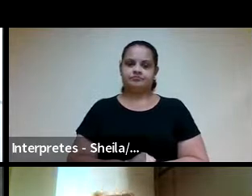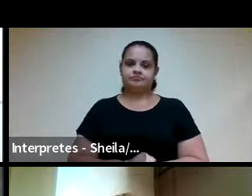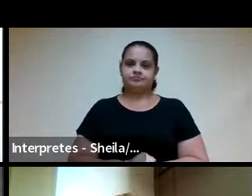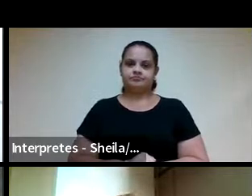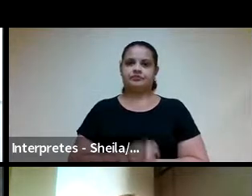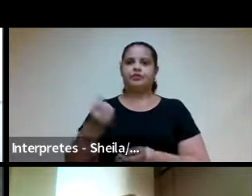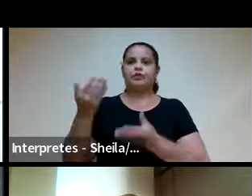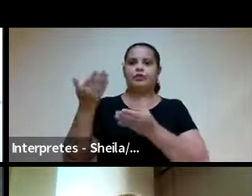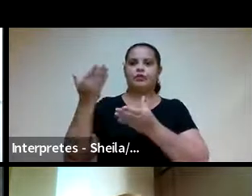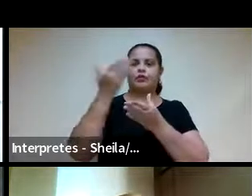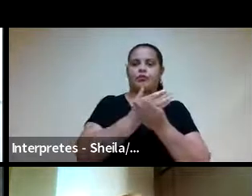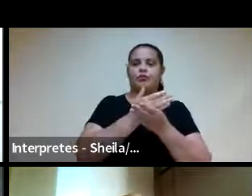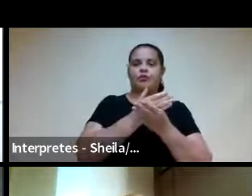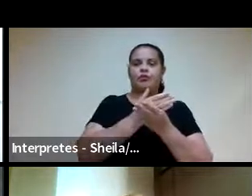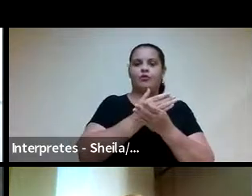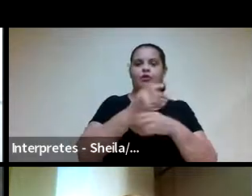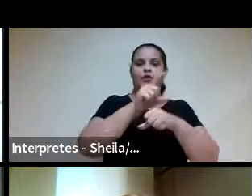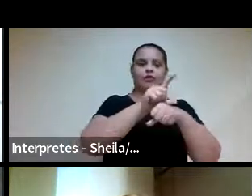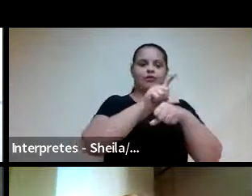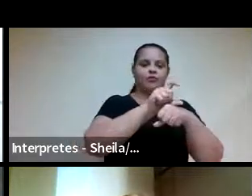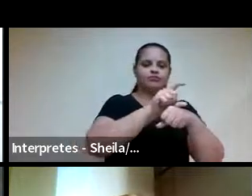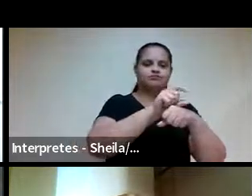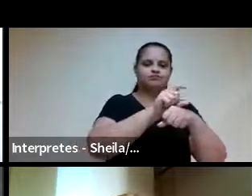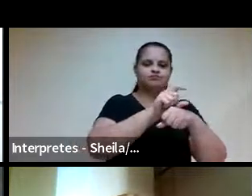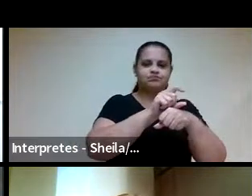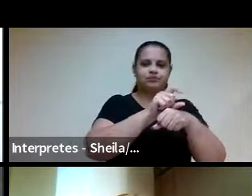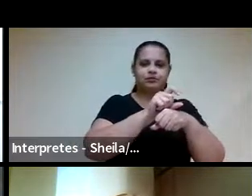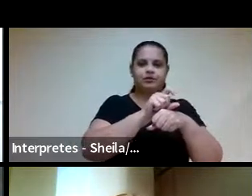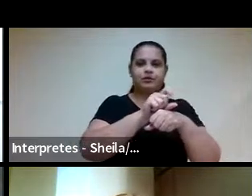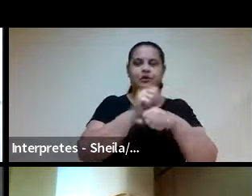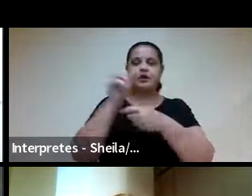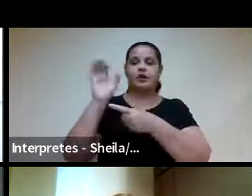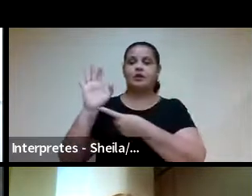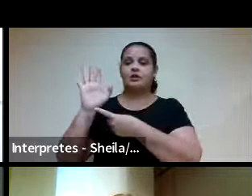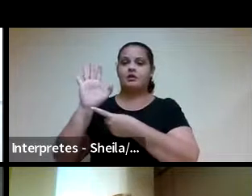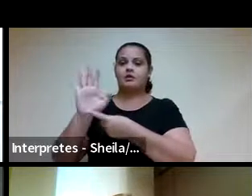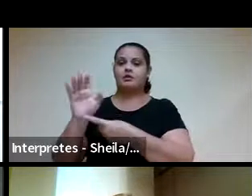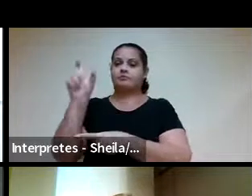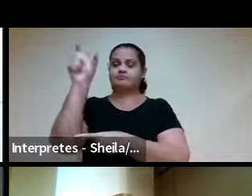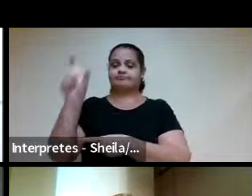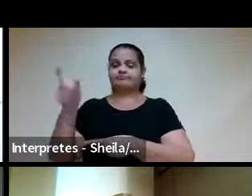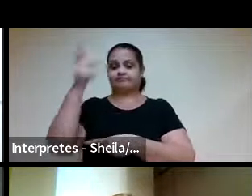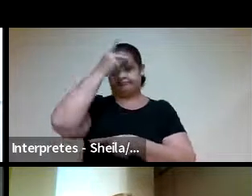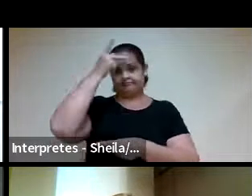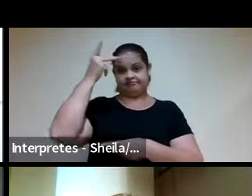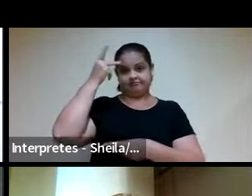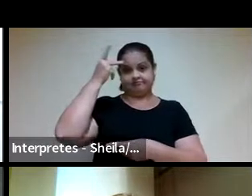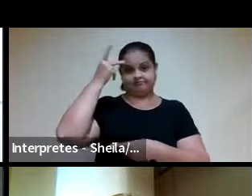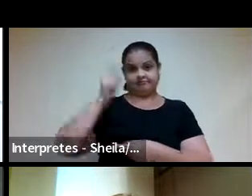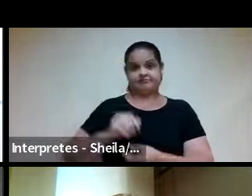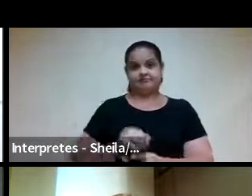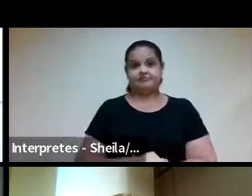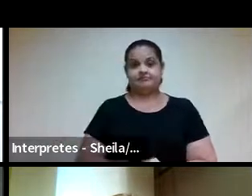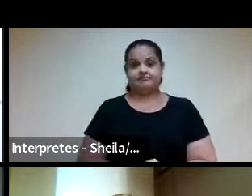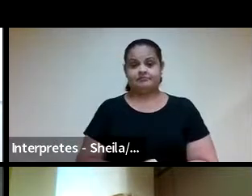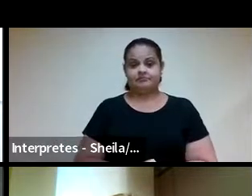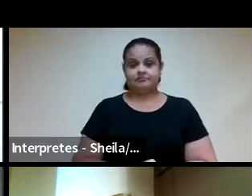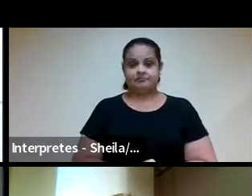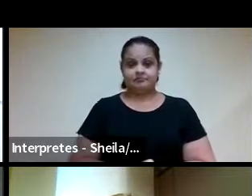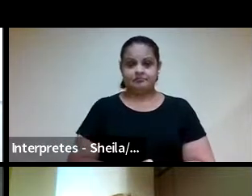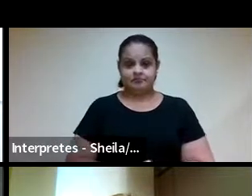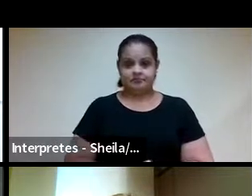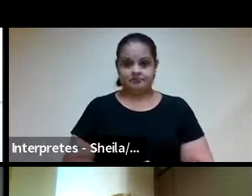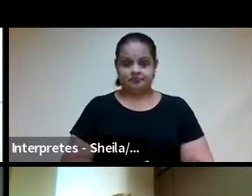ver. É uma foto batida de frente ao eleitor e o suposto agente. E ele nunca faz isso. Falta um minuto, doutor